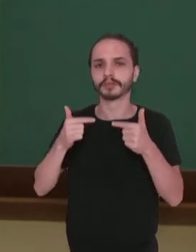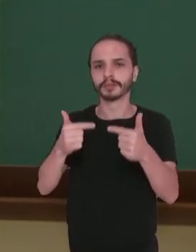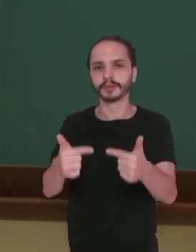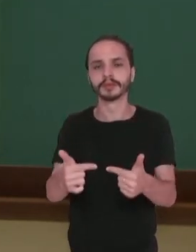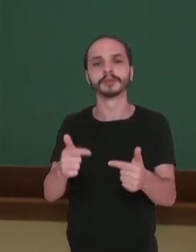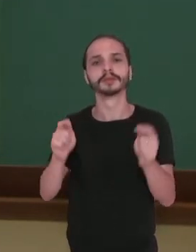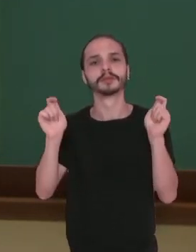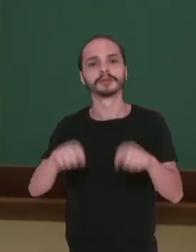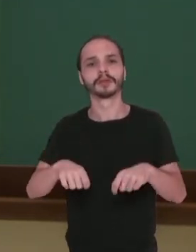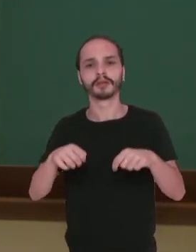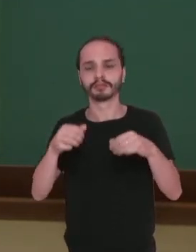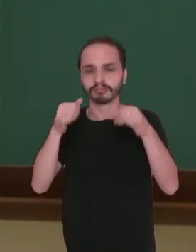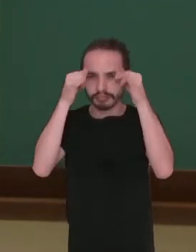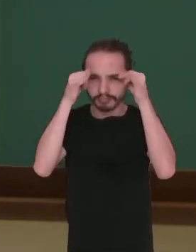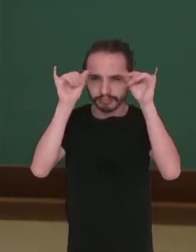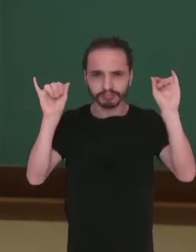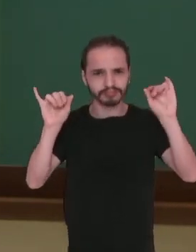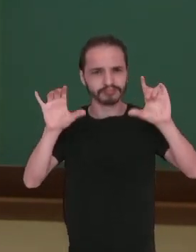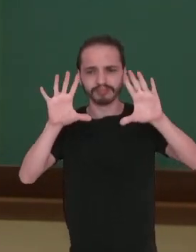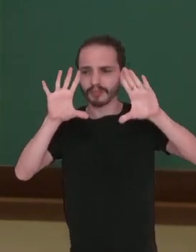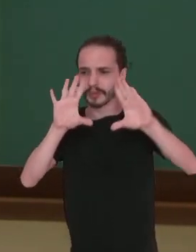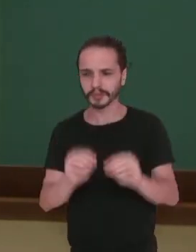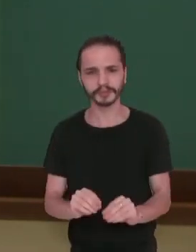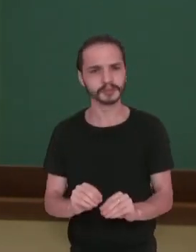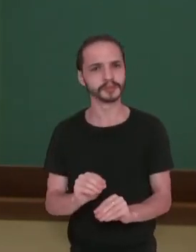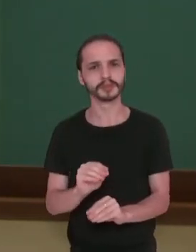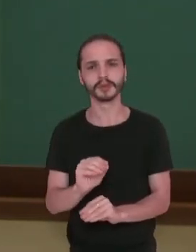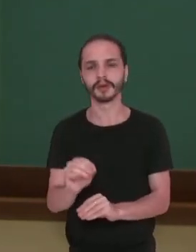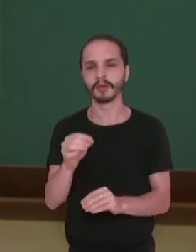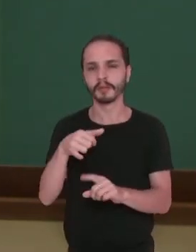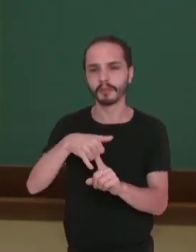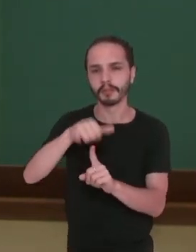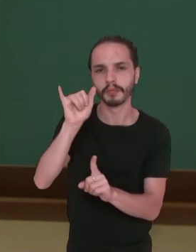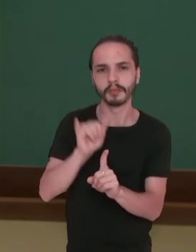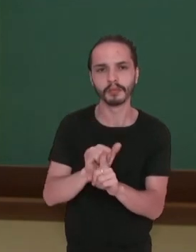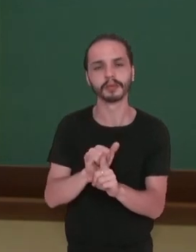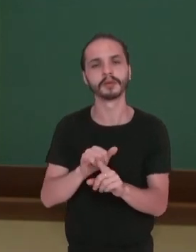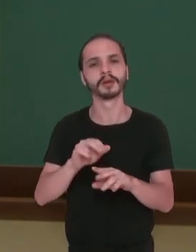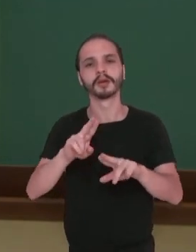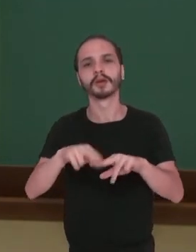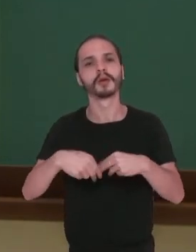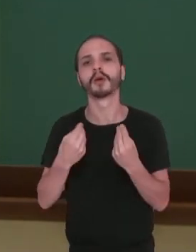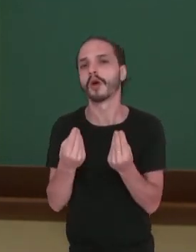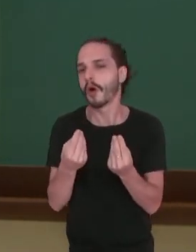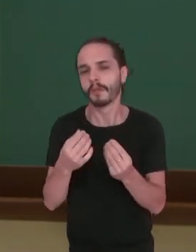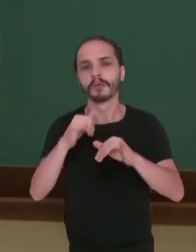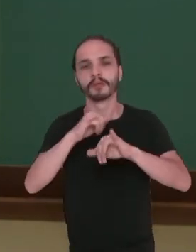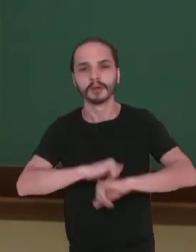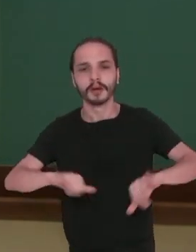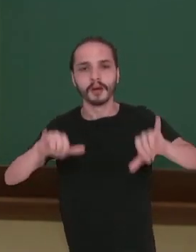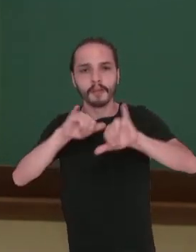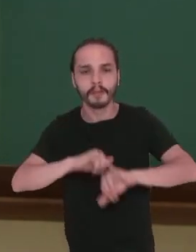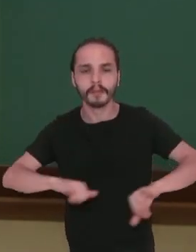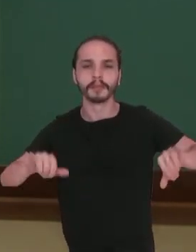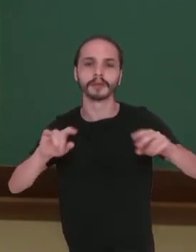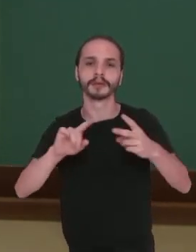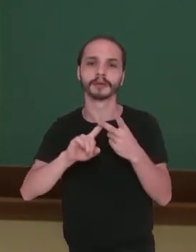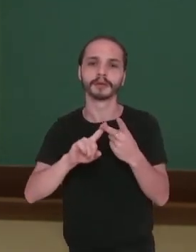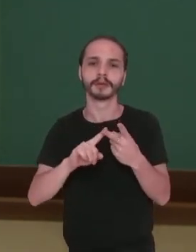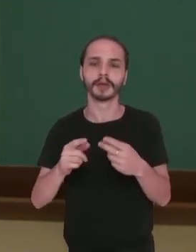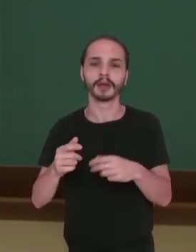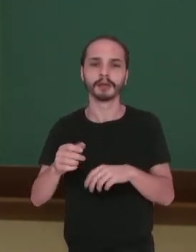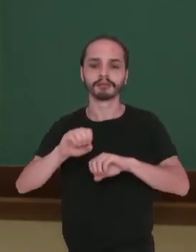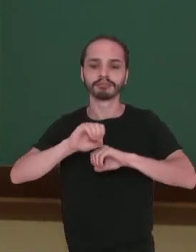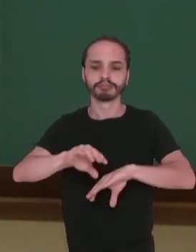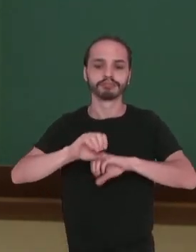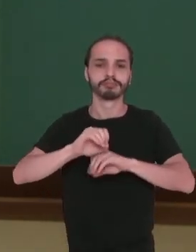a erradicar o bullying por meio de campanhas publicitárias, capacitação dos